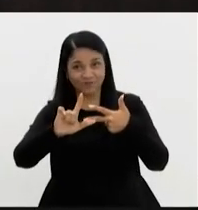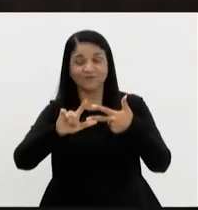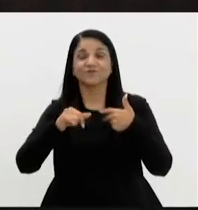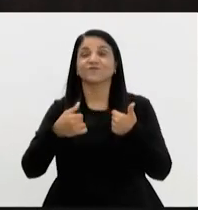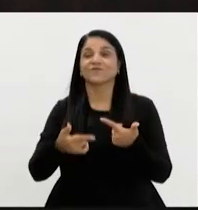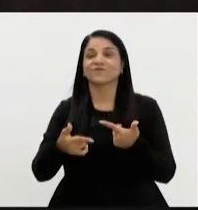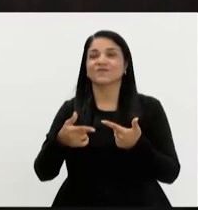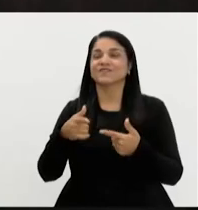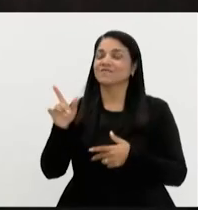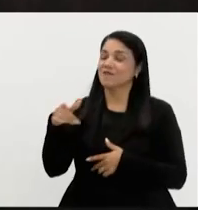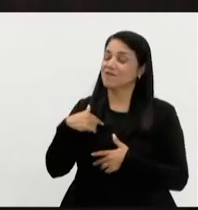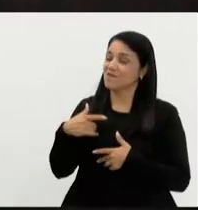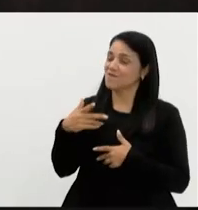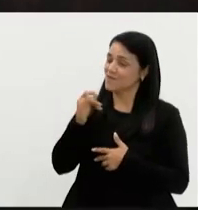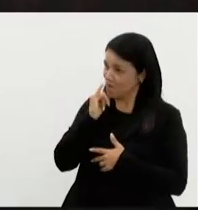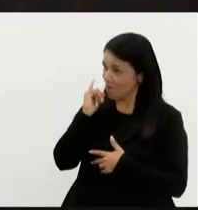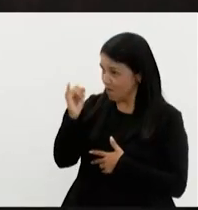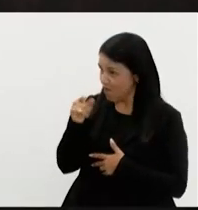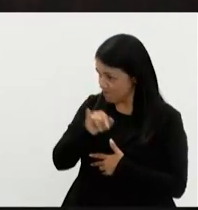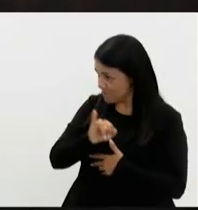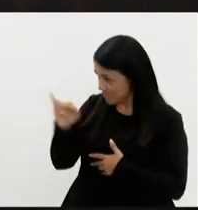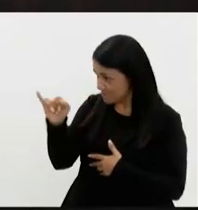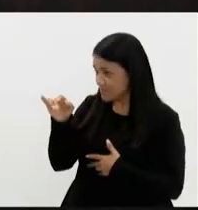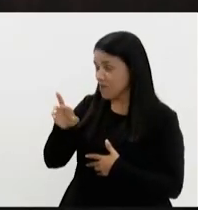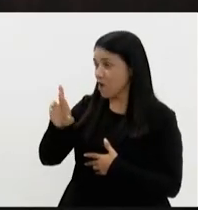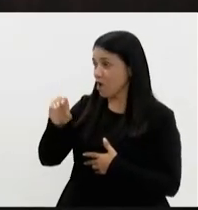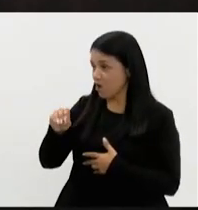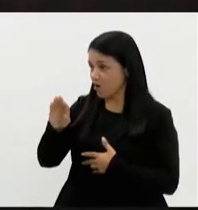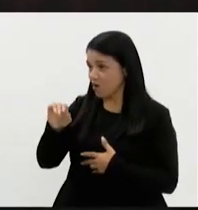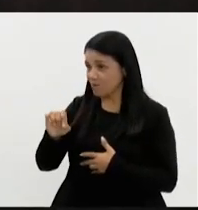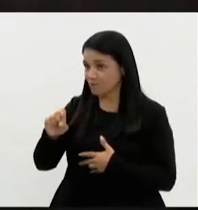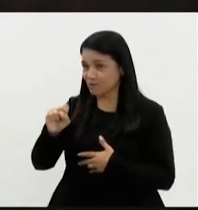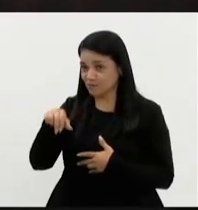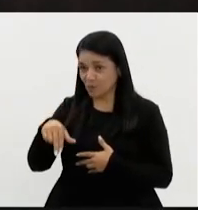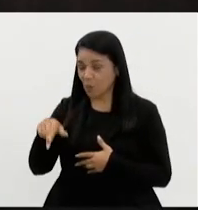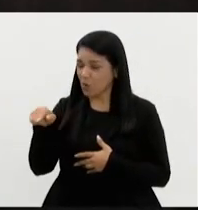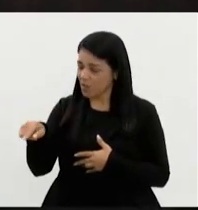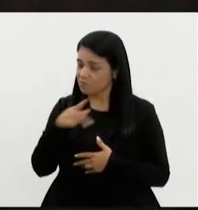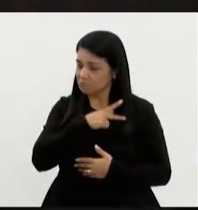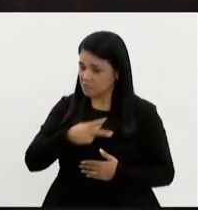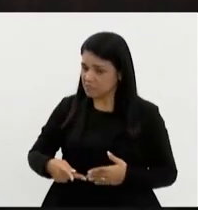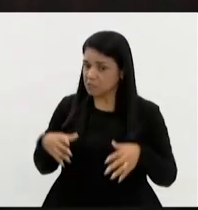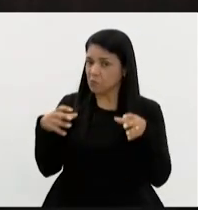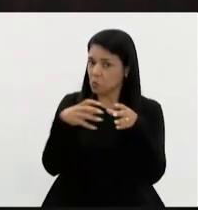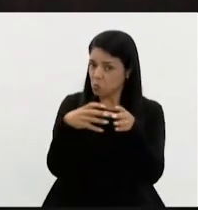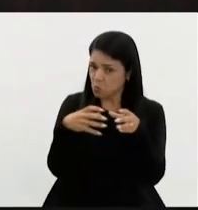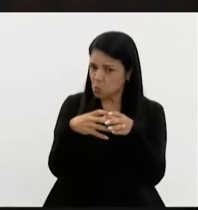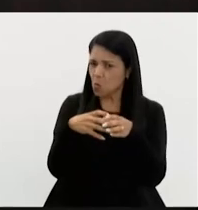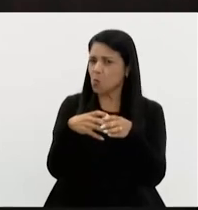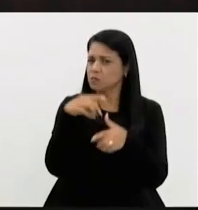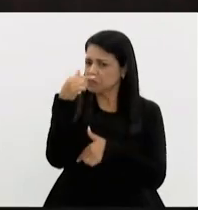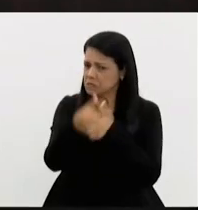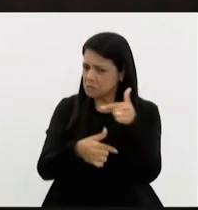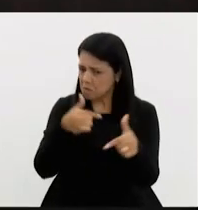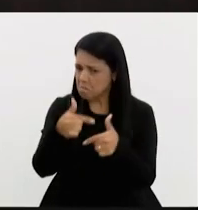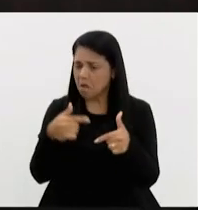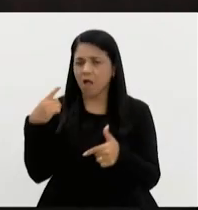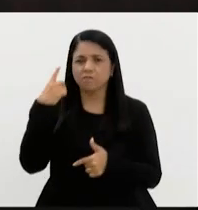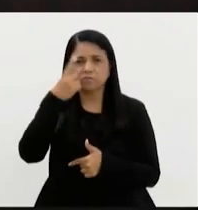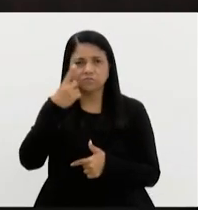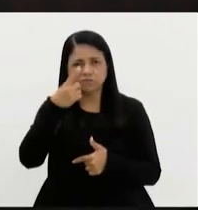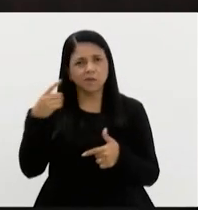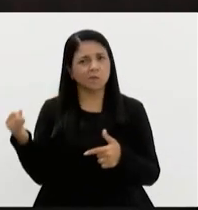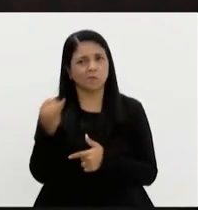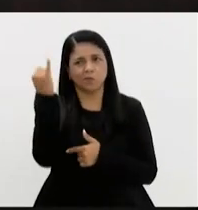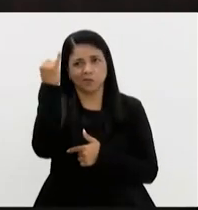chegar aos ouvidos do presidente que a gente também mede a qualidade de um presidente pela equipe que ele forma e a sua presença ao lado do Presidente